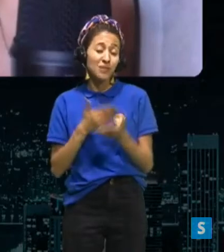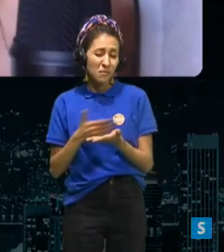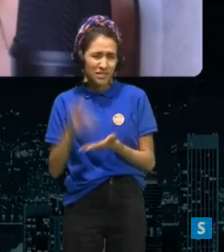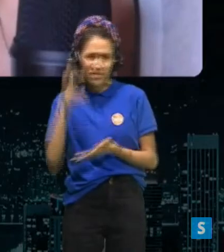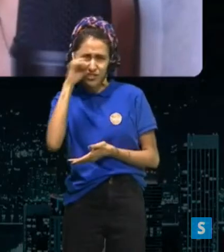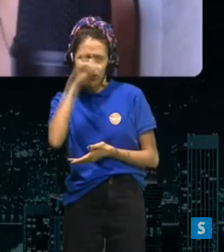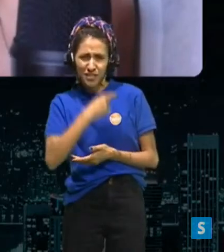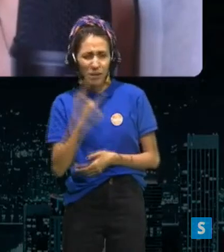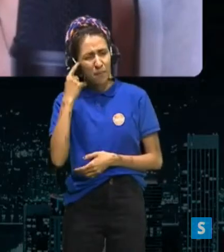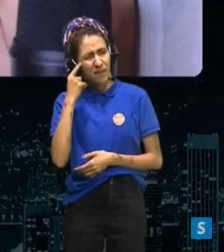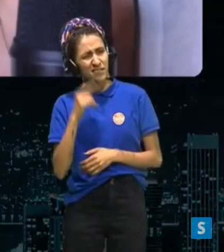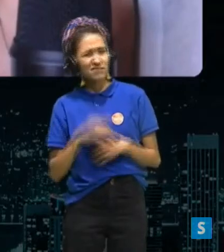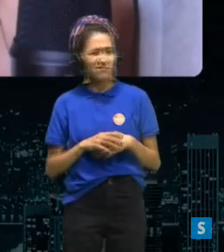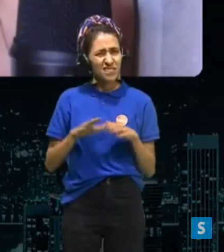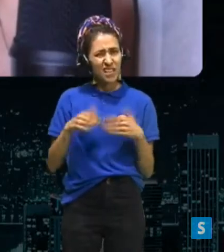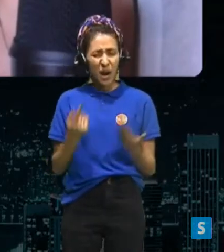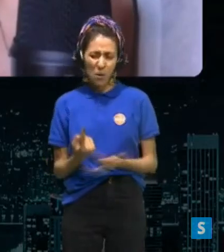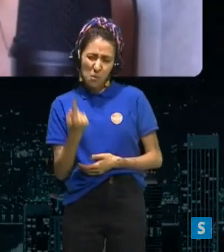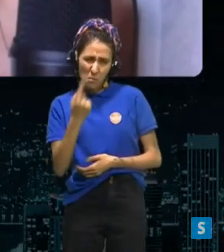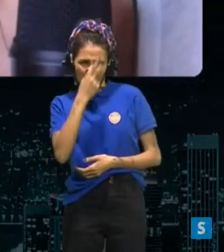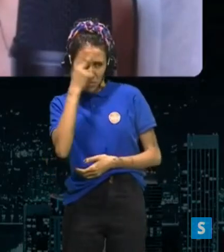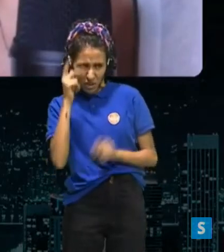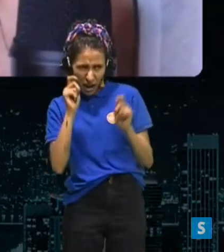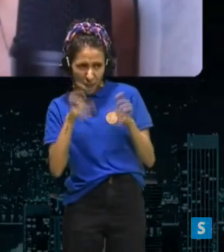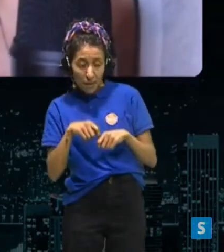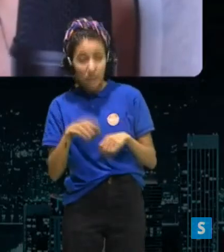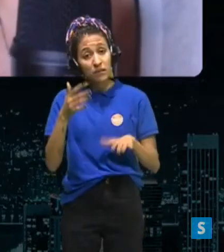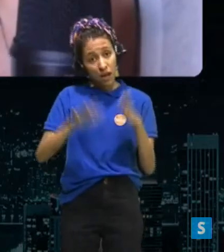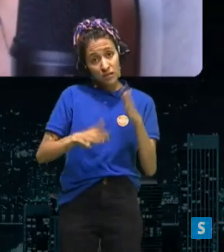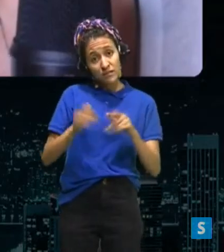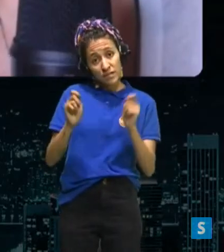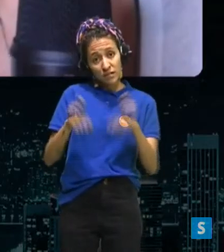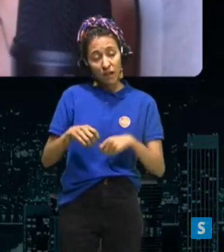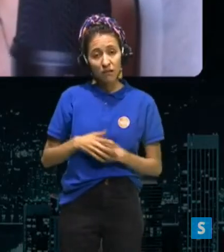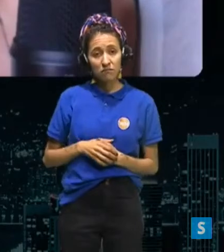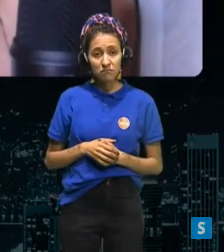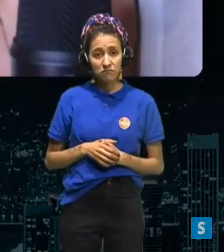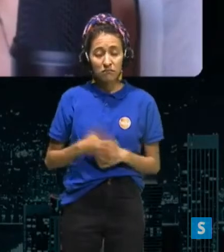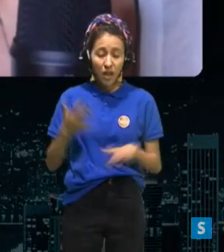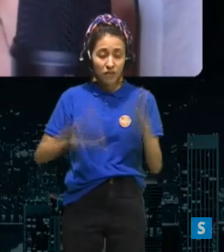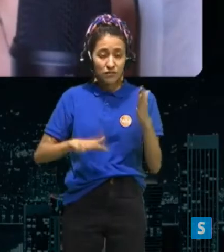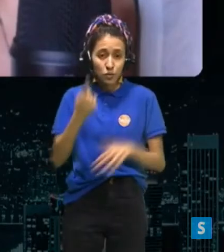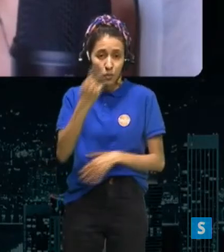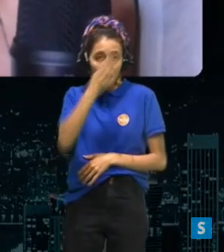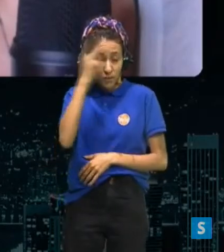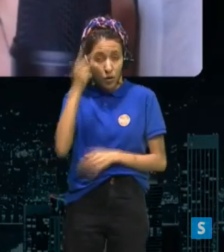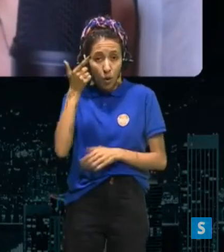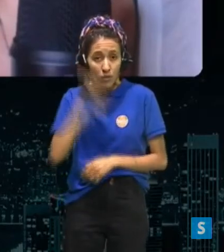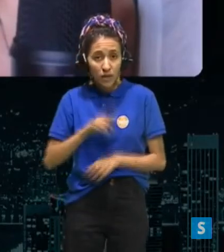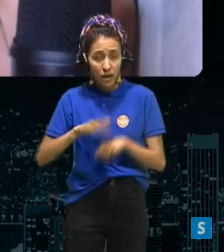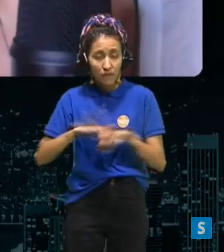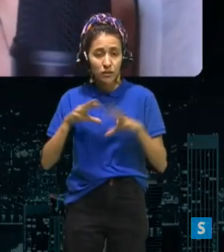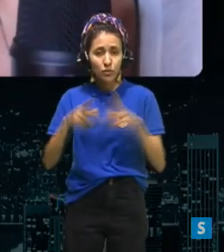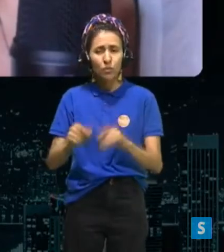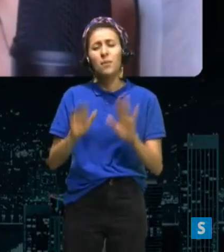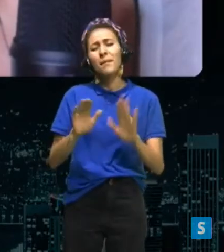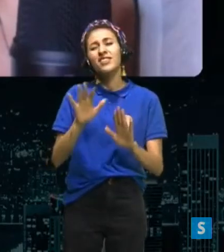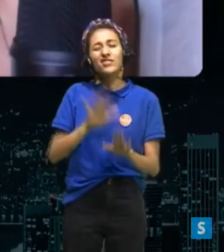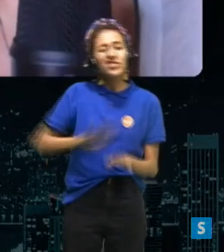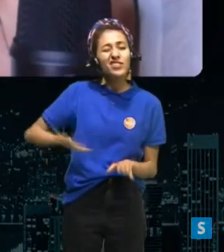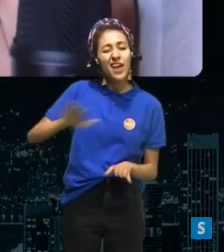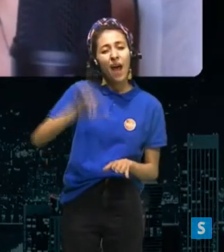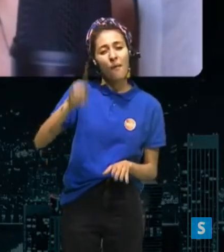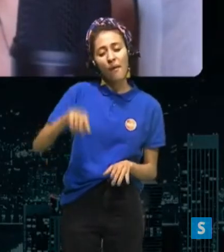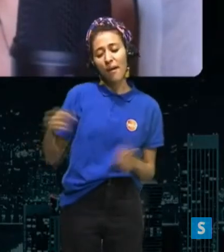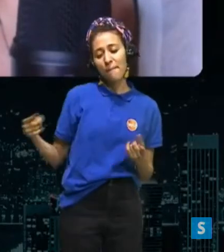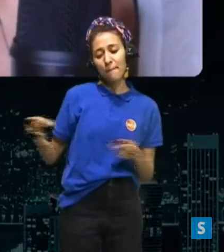sério é possível uma pessoa só mas às vezes uma pessoa consegue fazer tudo mas em geral a pessoa encontra